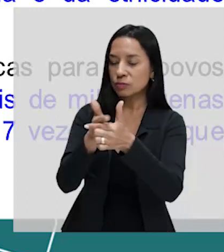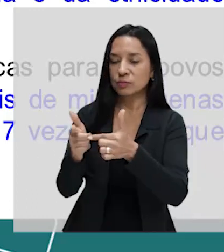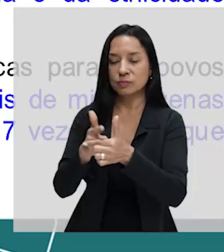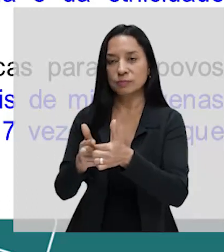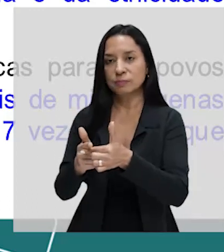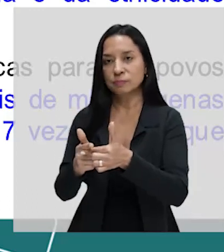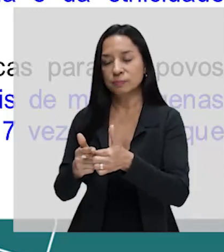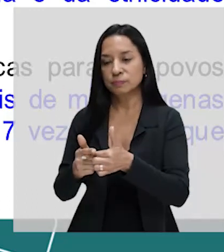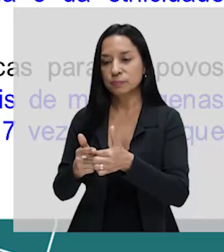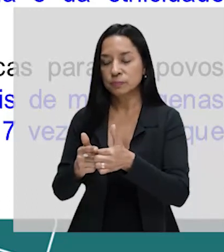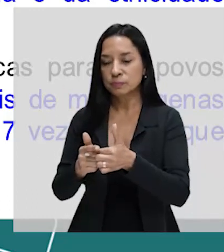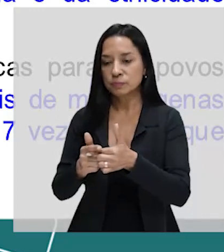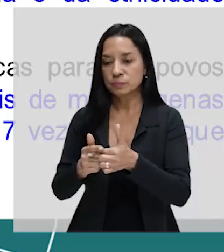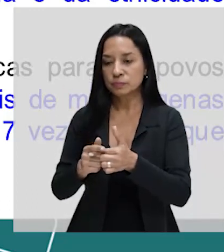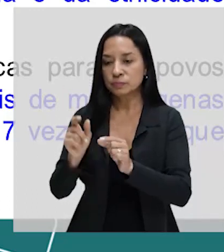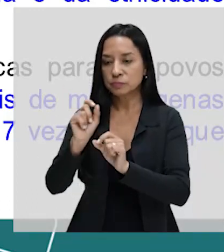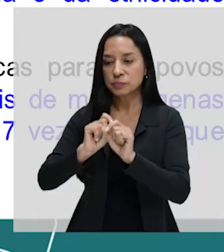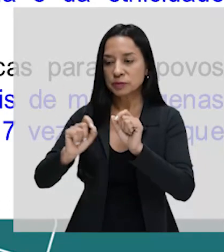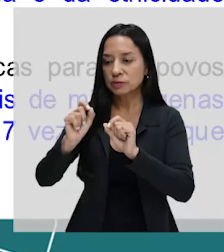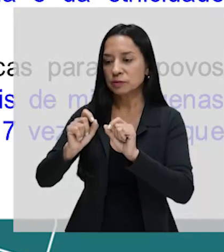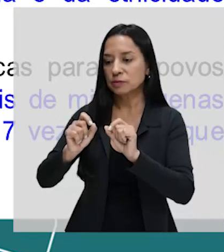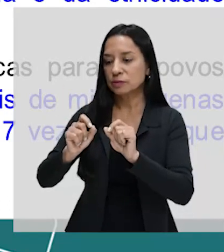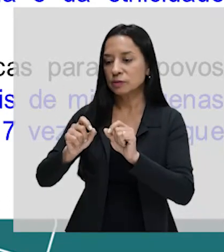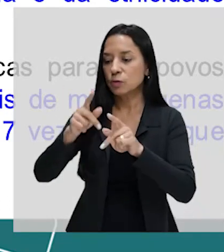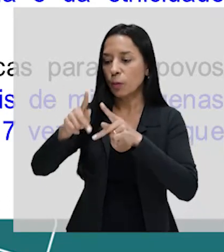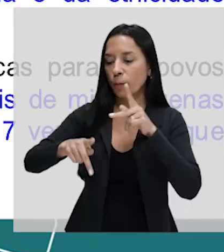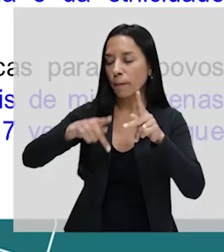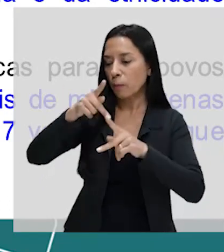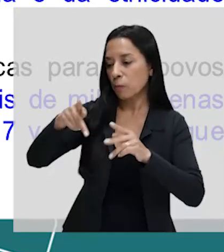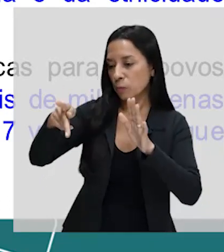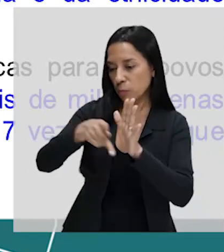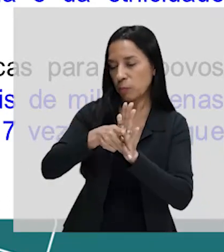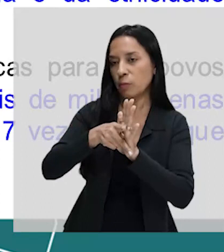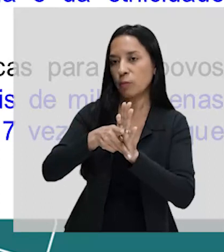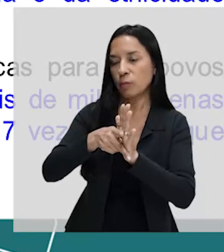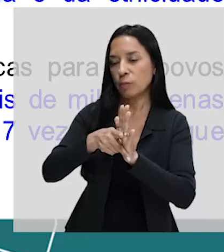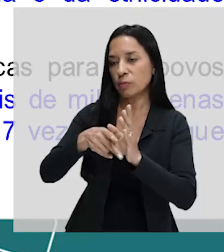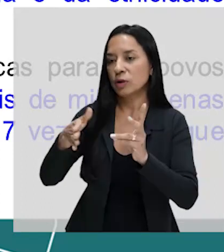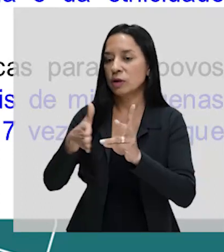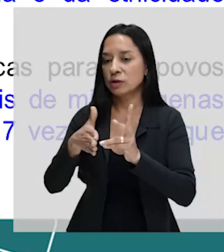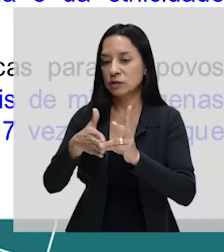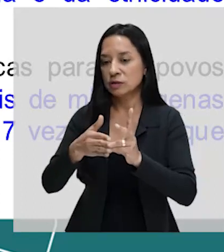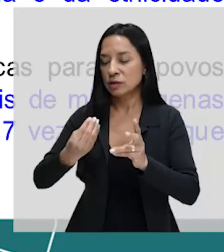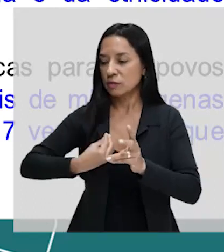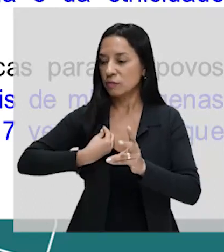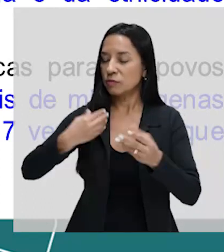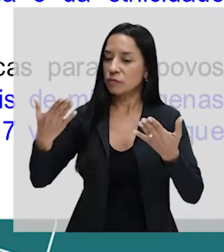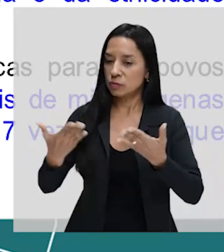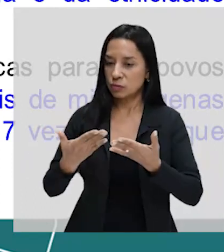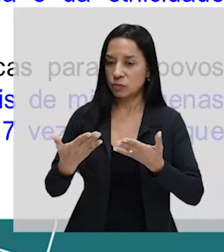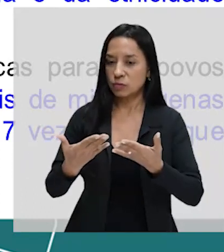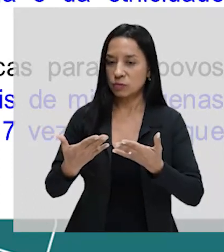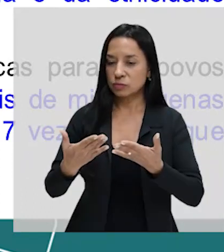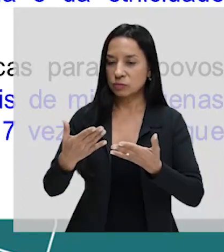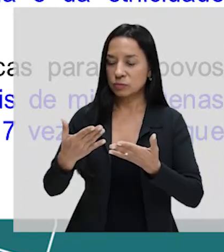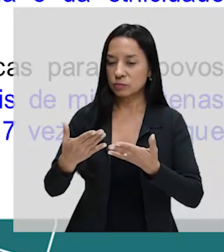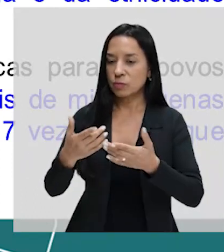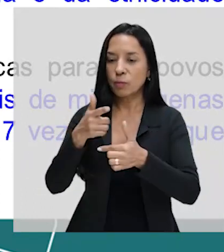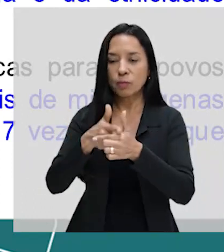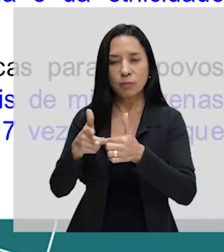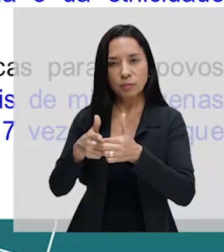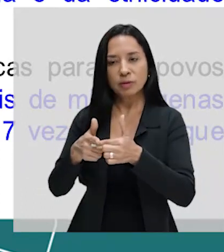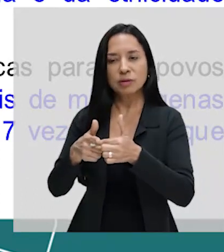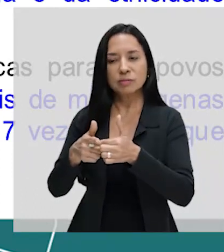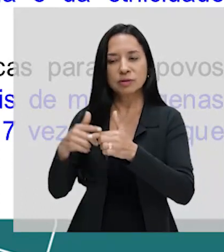problemáticas que esses nativos vivem na atualidade. Problemáticas que, na verdade, também são